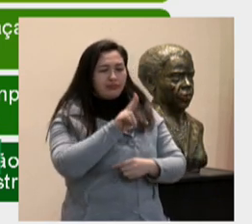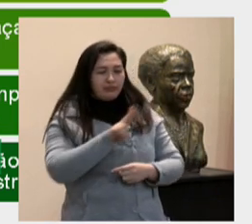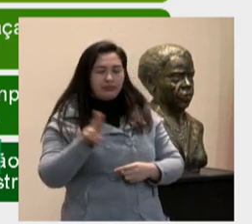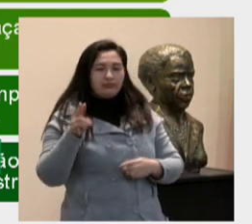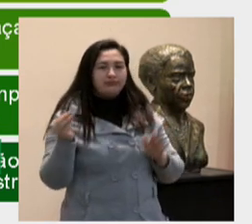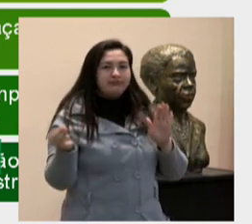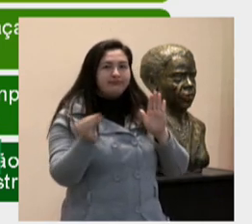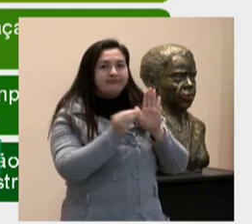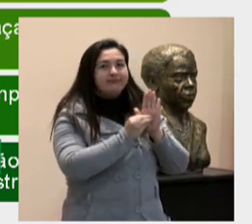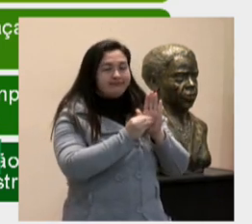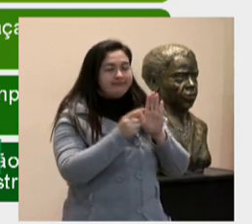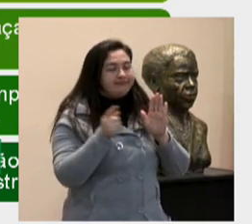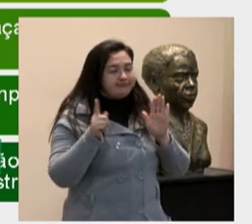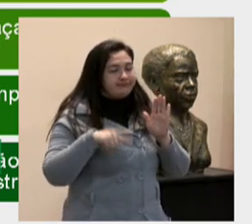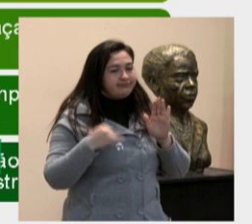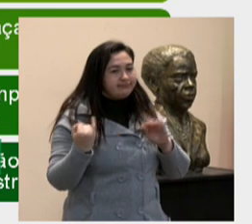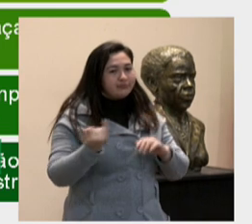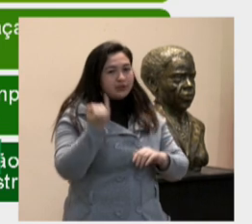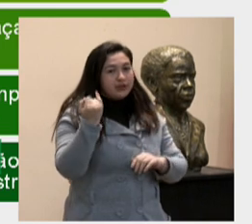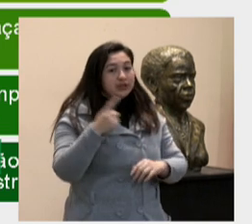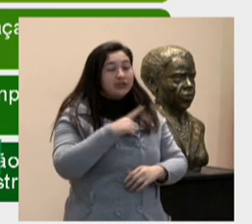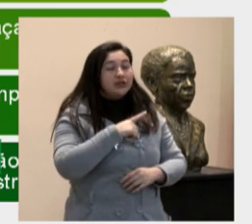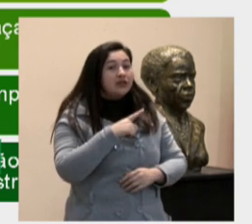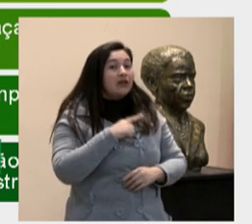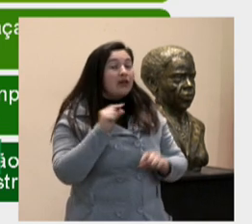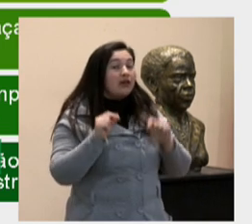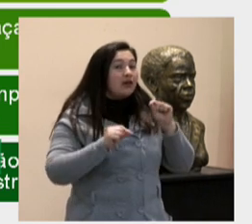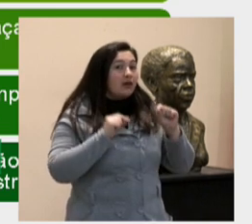né? Então, a gente tem